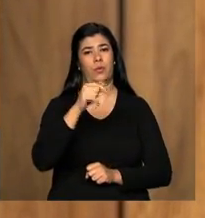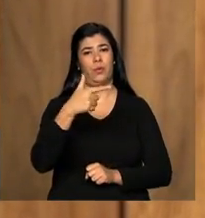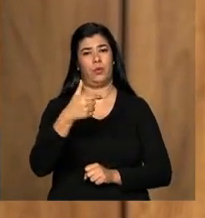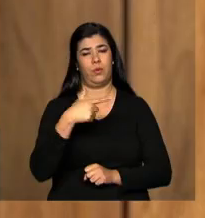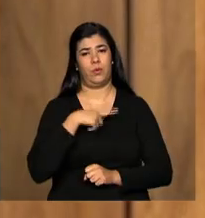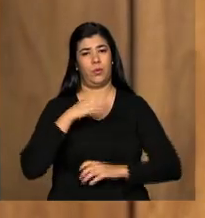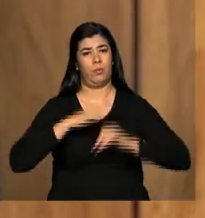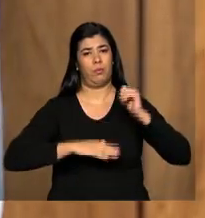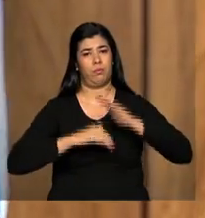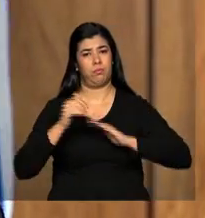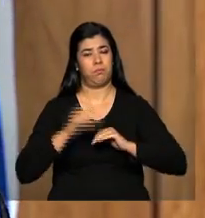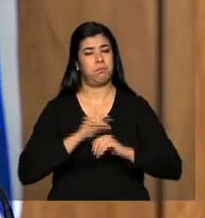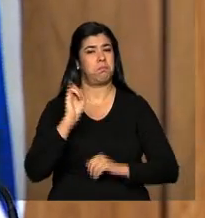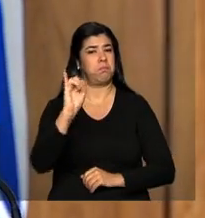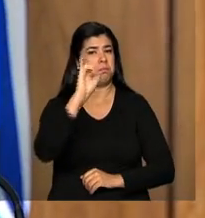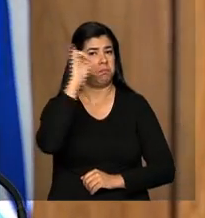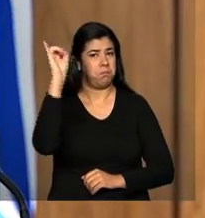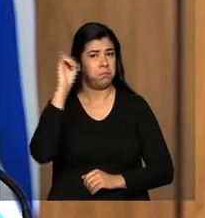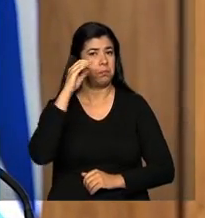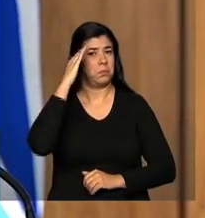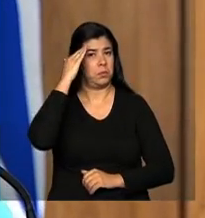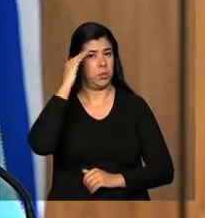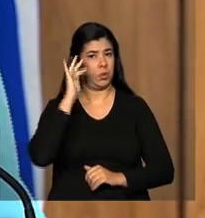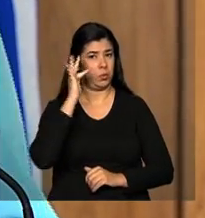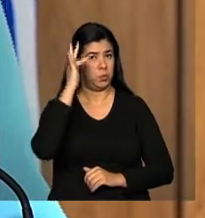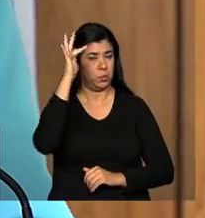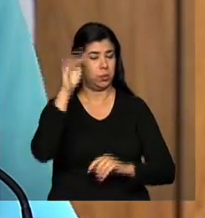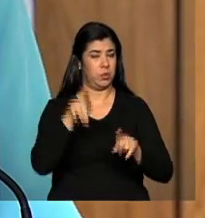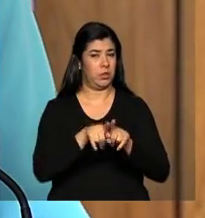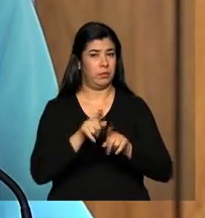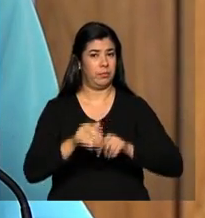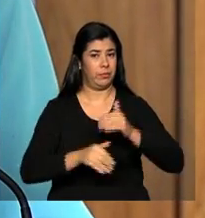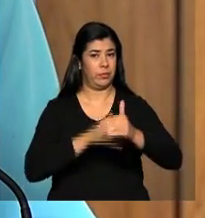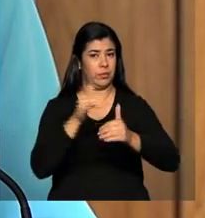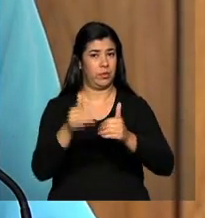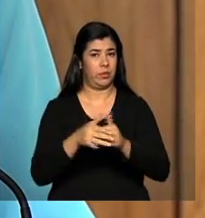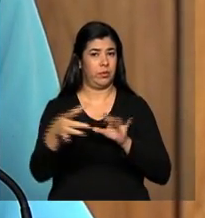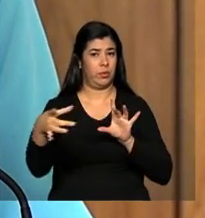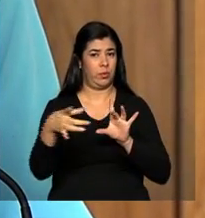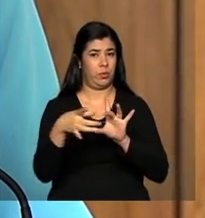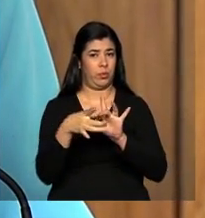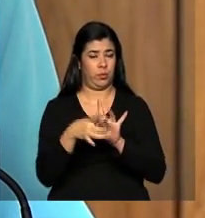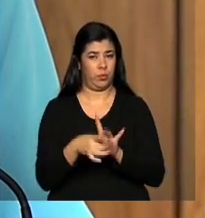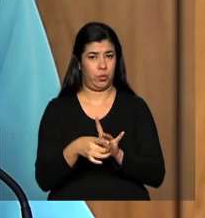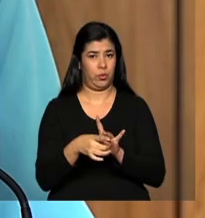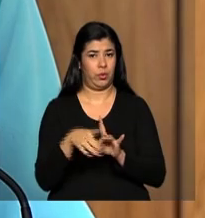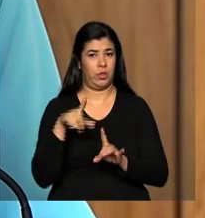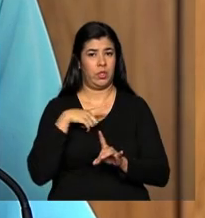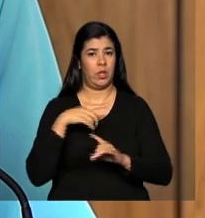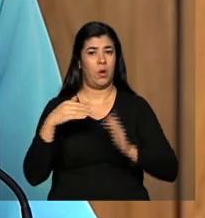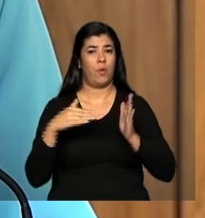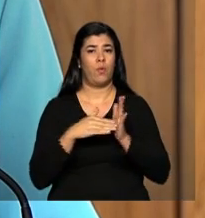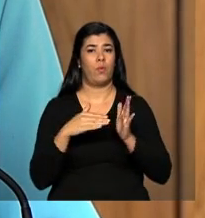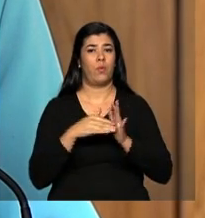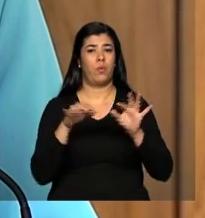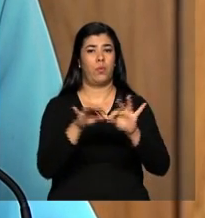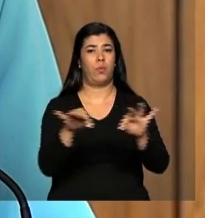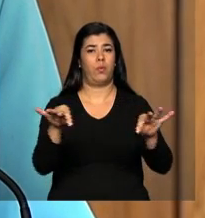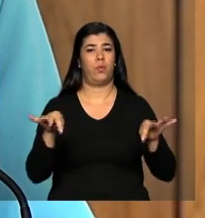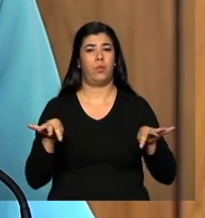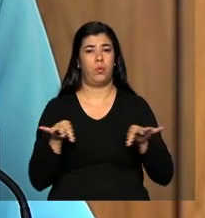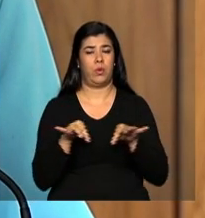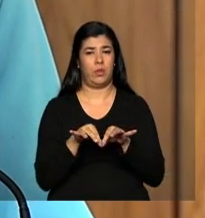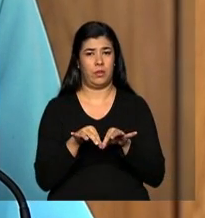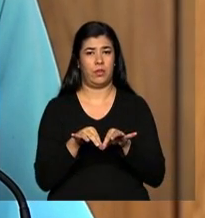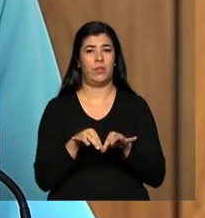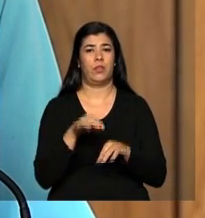vem trabalhando imensamente na promoção do desenvolvimento integrado da faixa de fronteira. Com